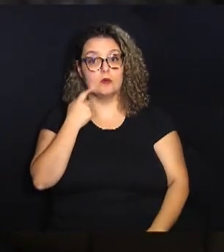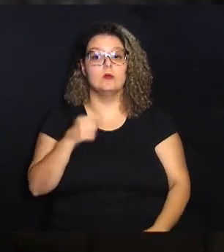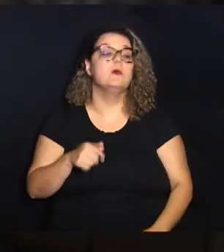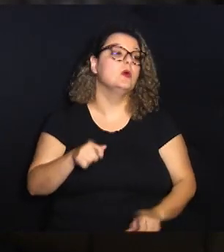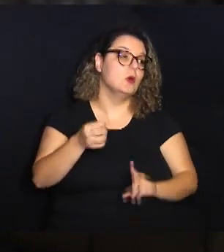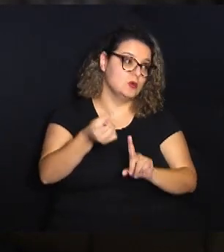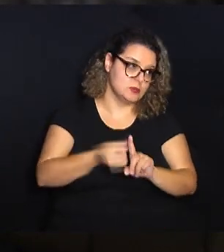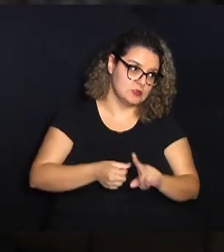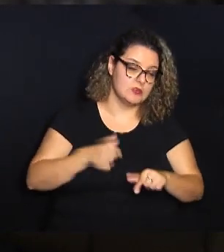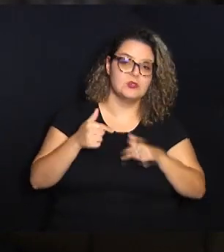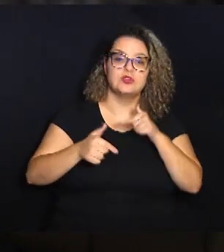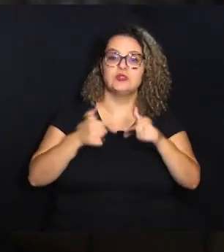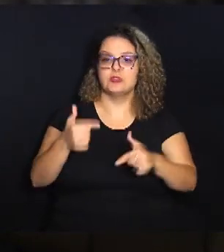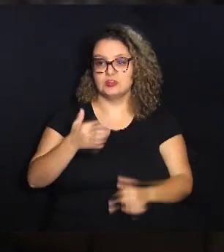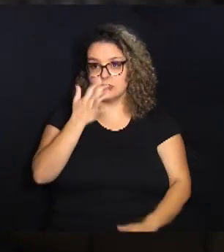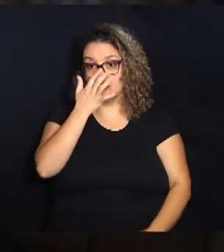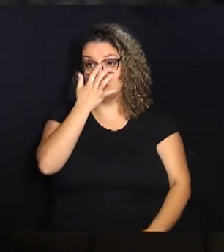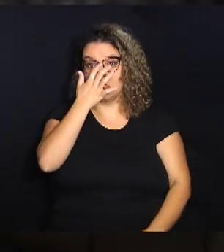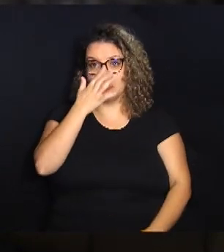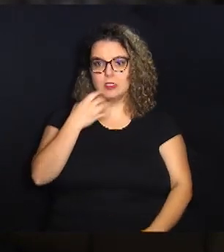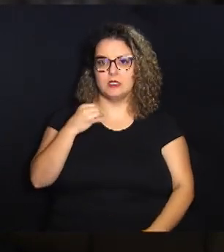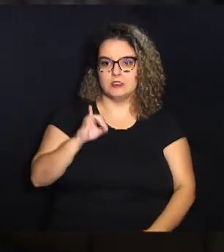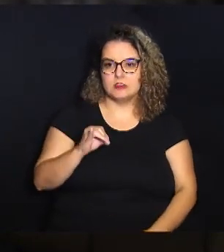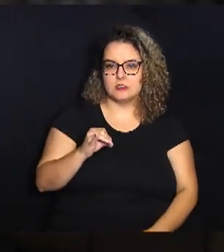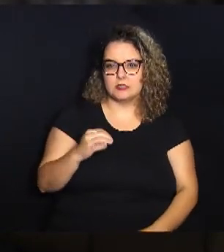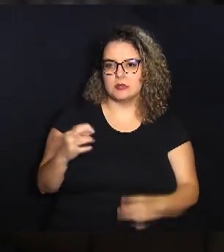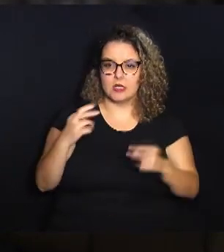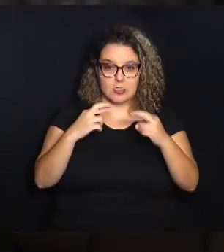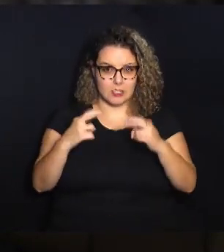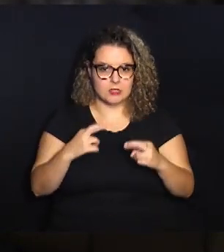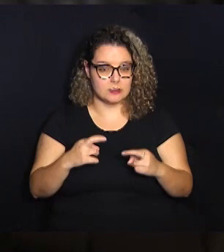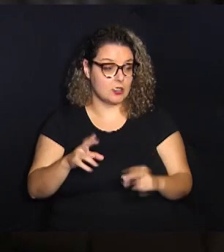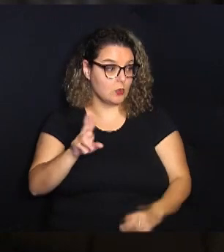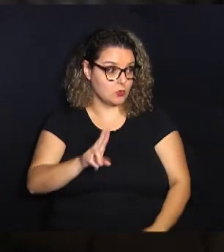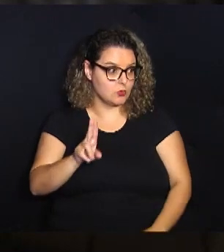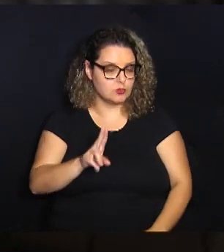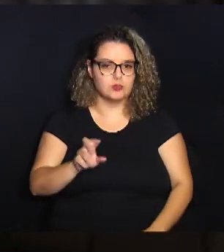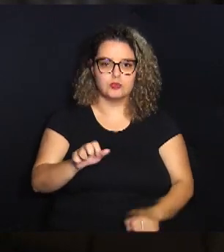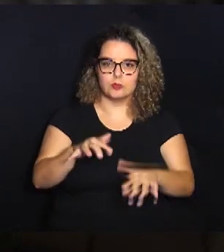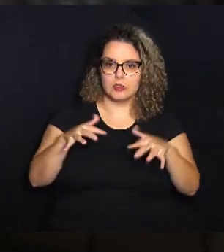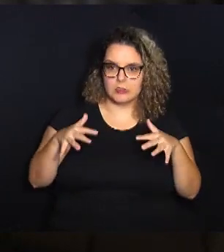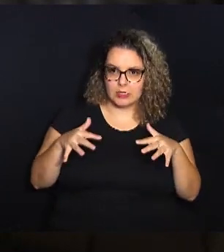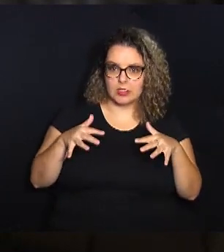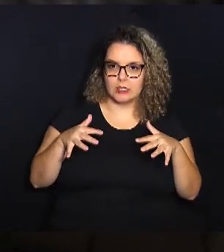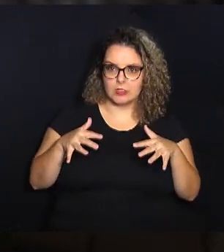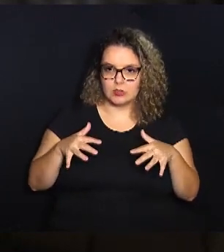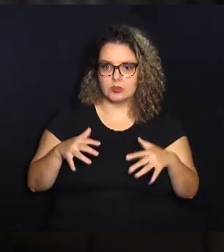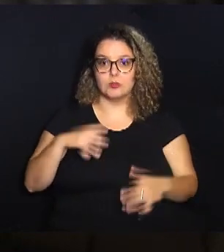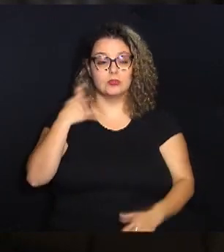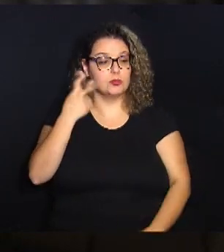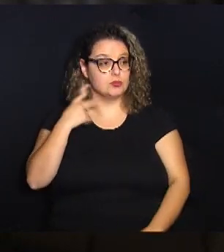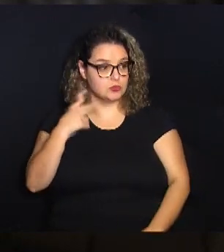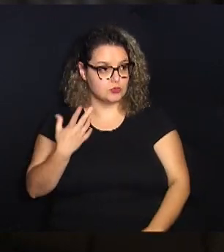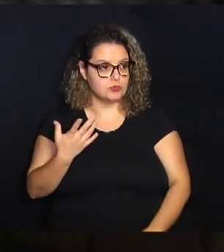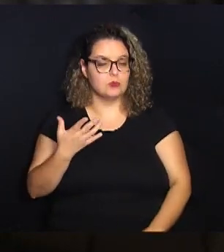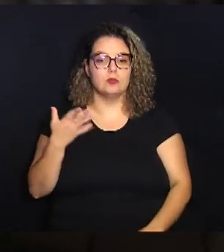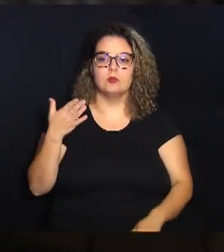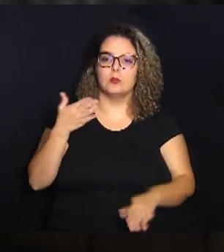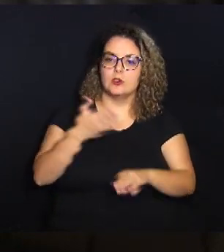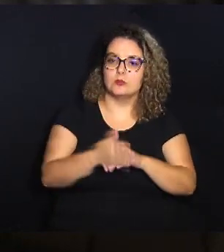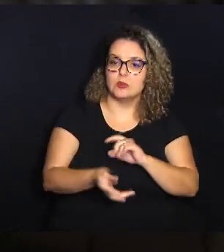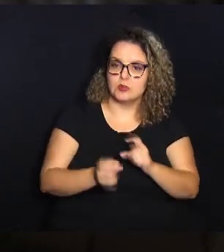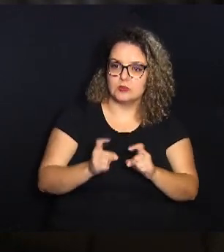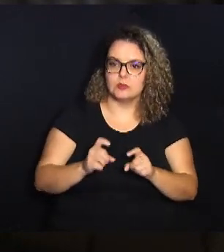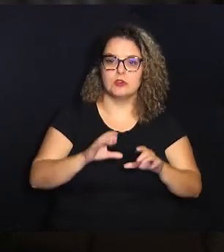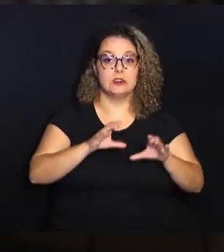muito trabalho, né? Se você pegar, por exemplo, a utilização do plenário, onde os vereadores participam de reuniões